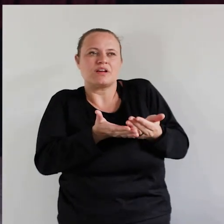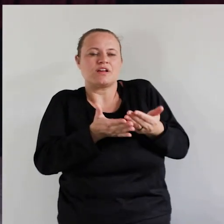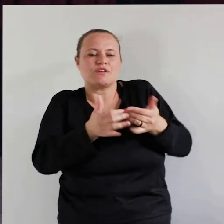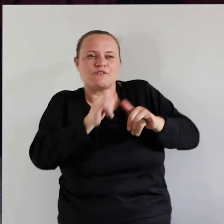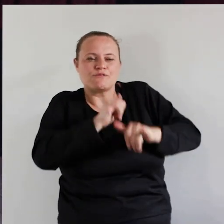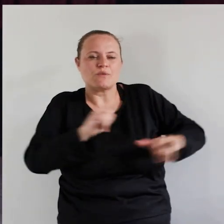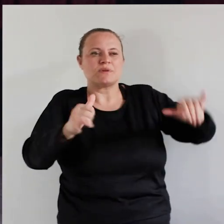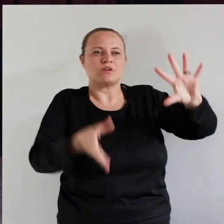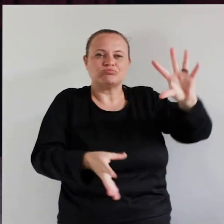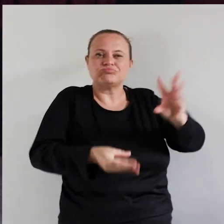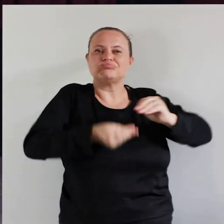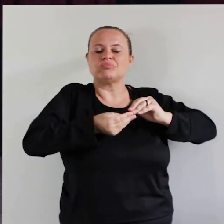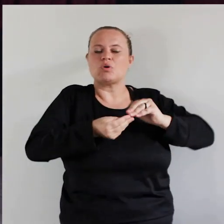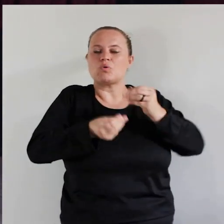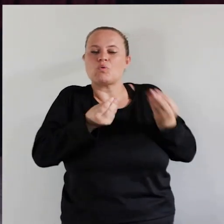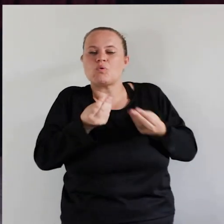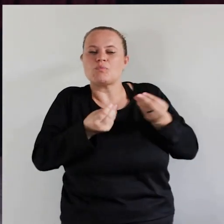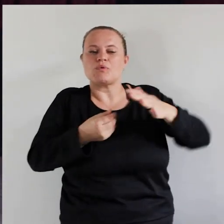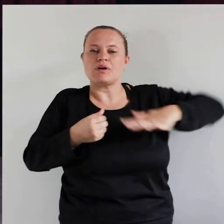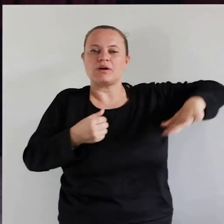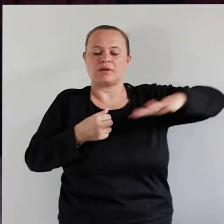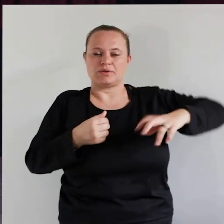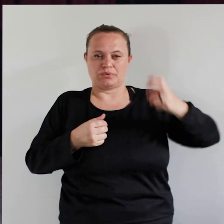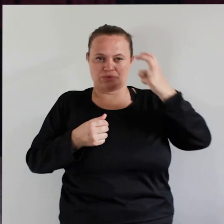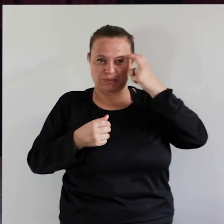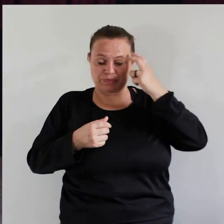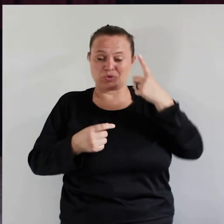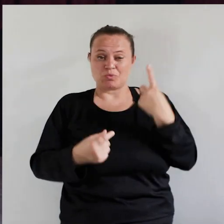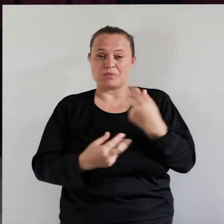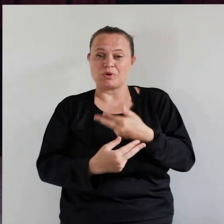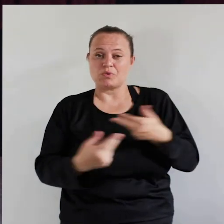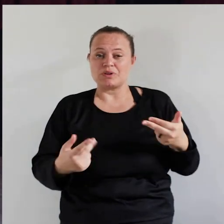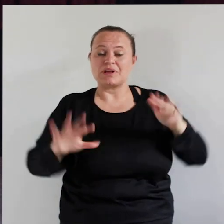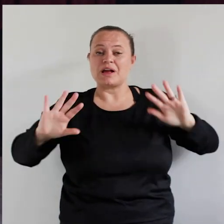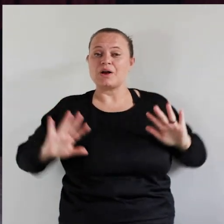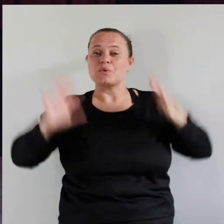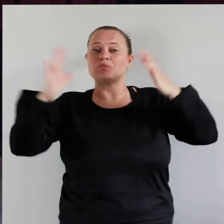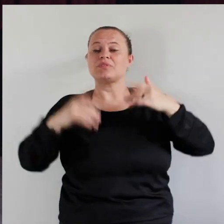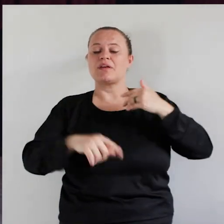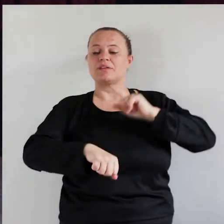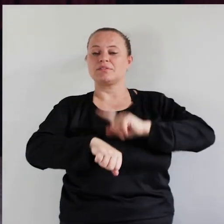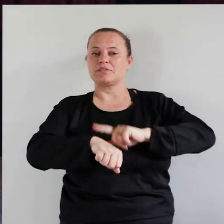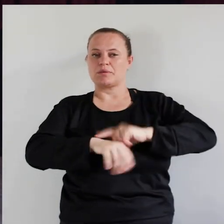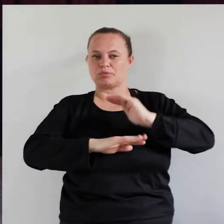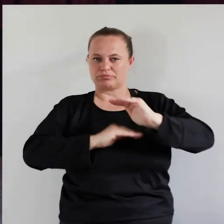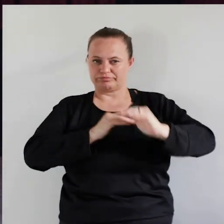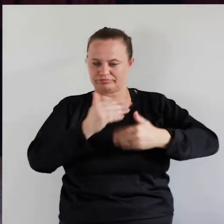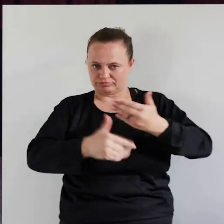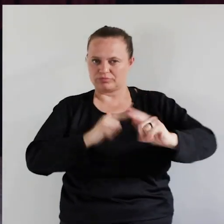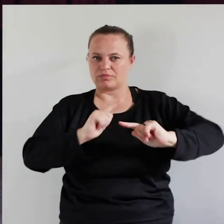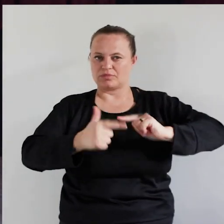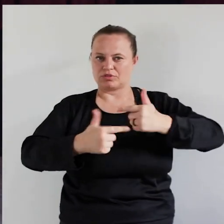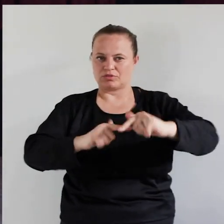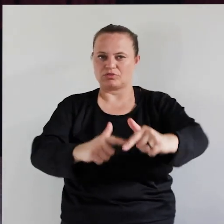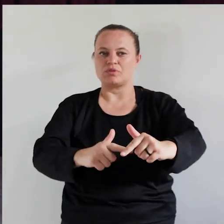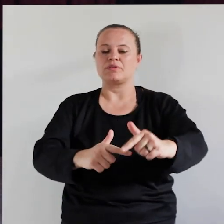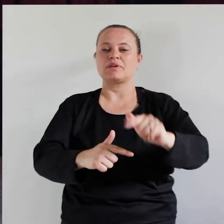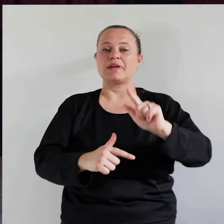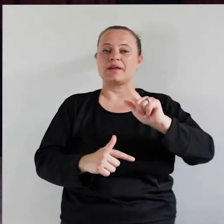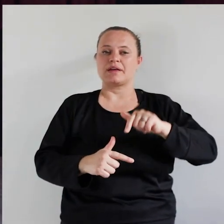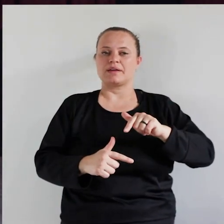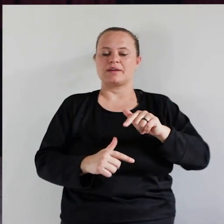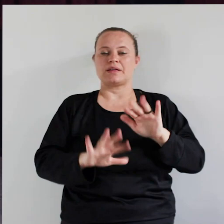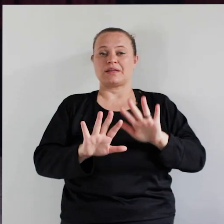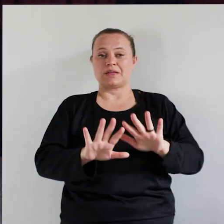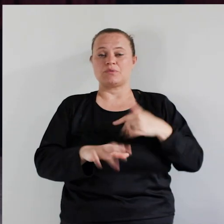tentar levantar informações para conhecer um pouco do campo da cultura. E uma coisa que acontece nessa